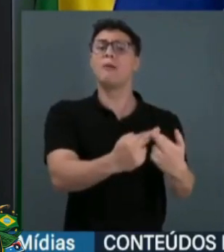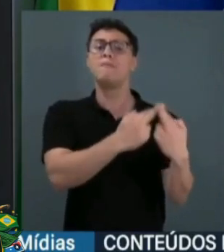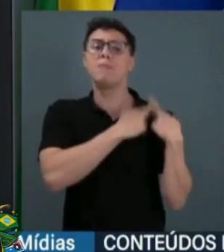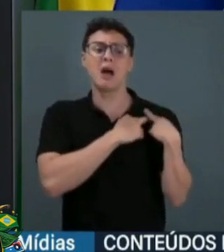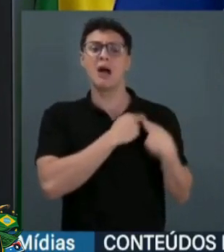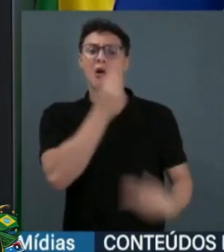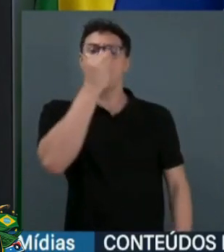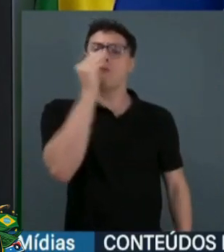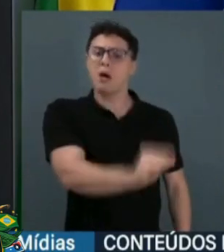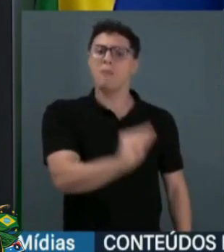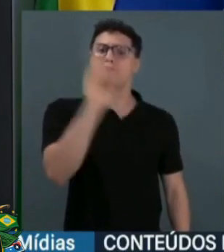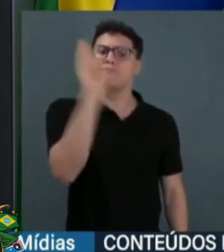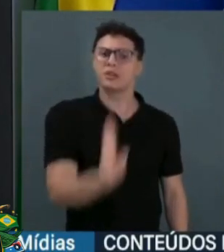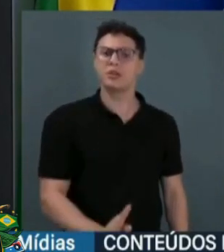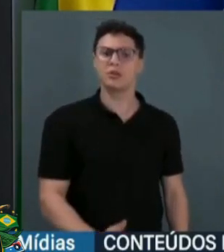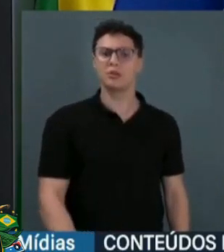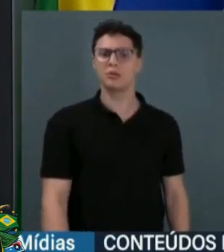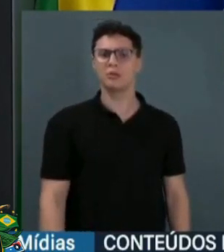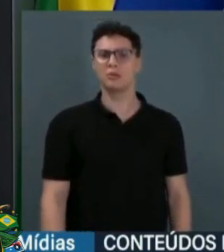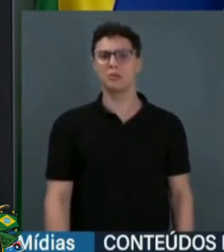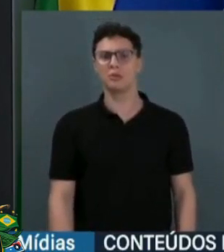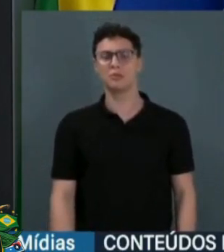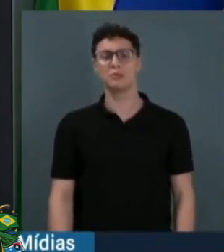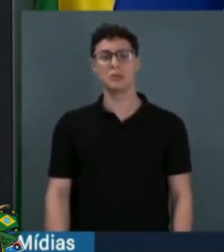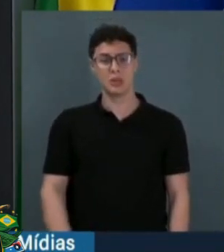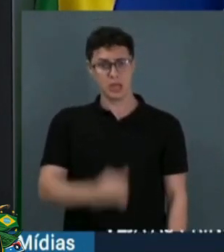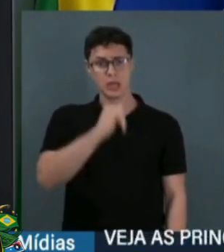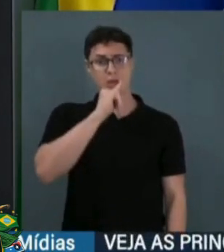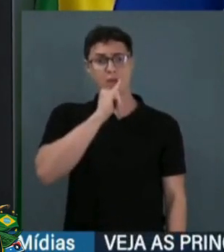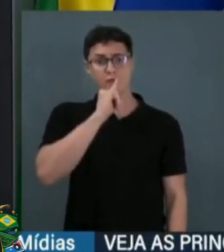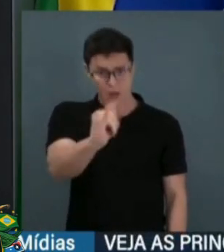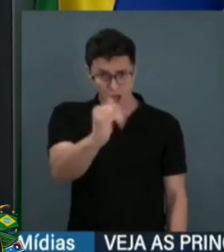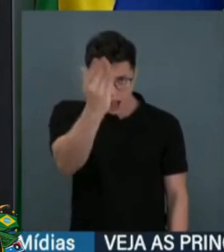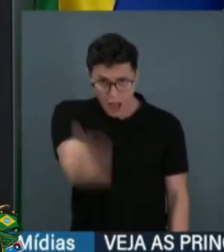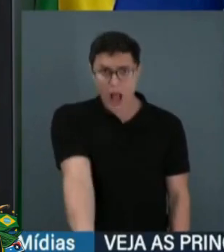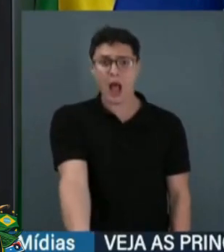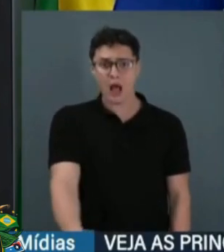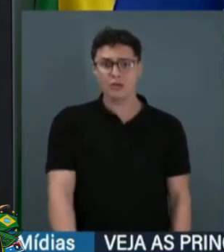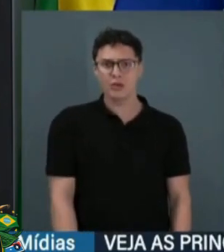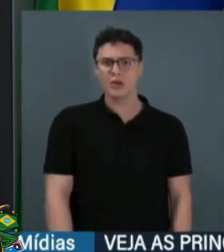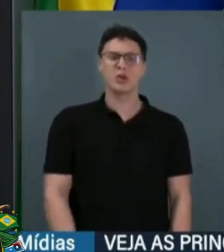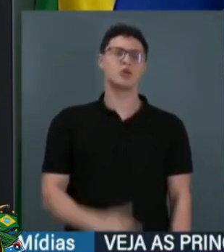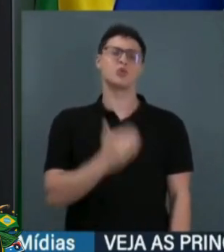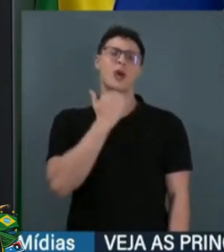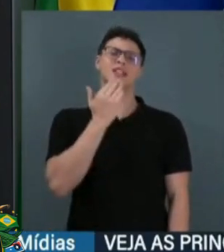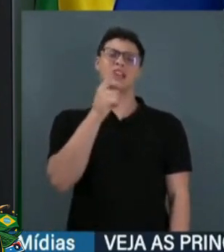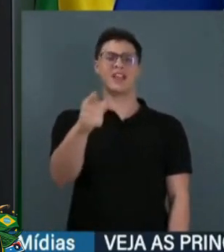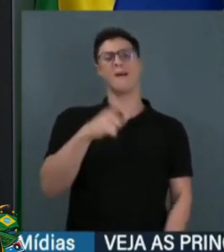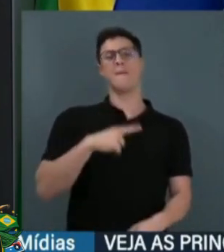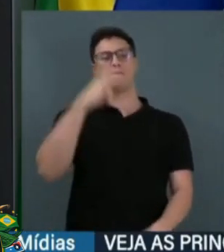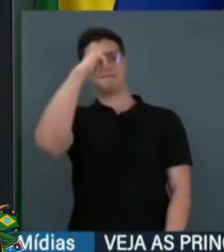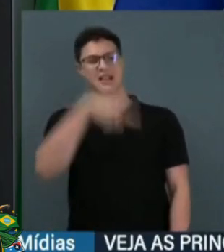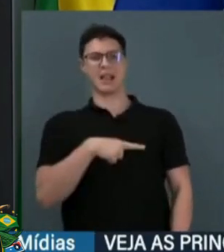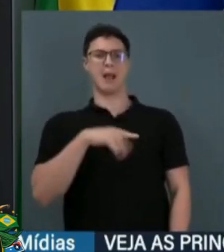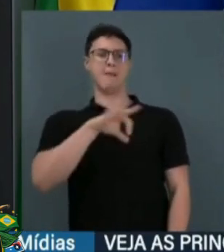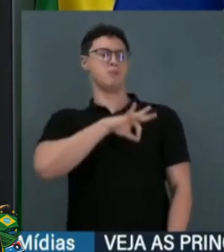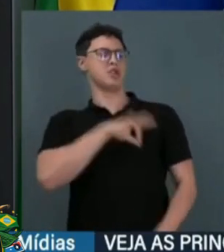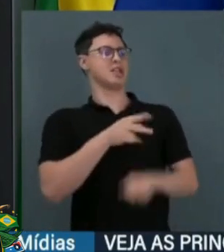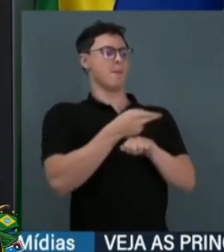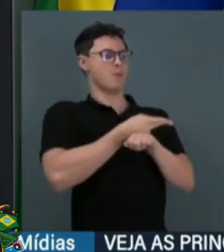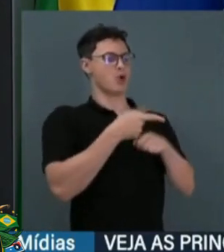Brasil. E eu falo pessoalmente também, não adianta fazer busca e apreensão, fazer